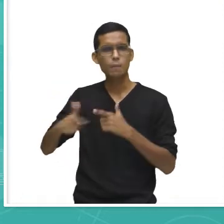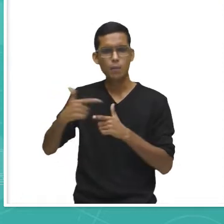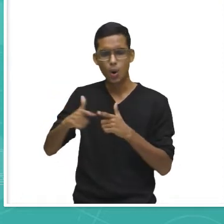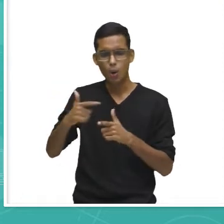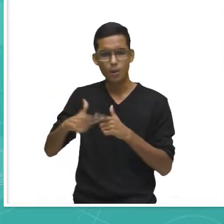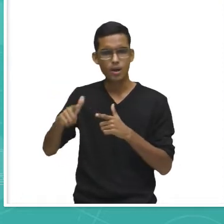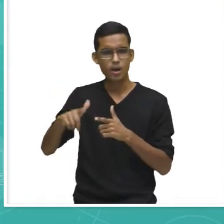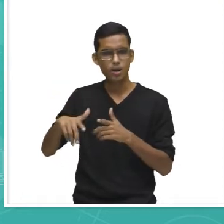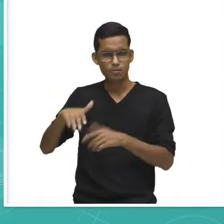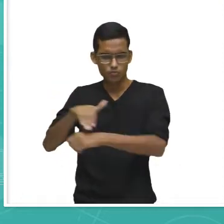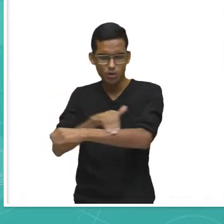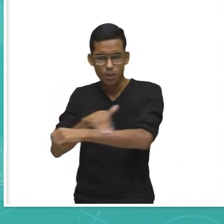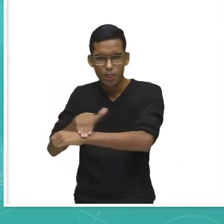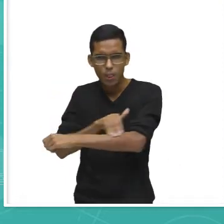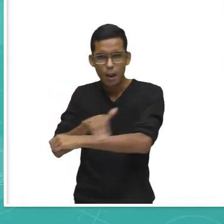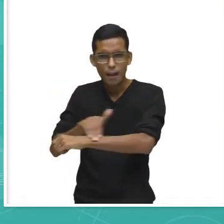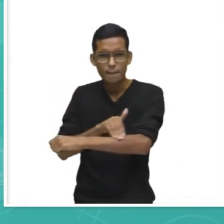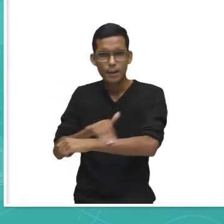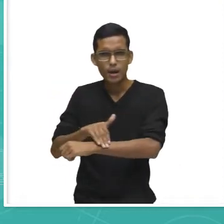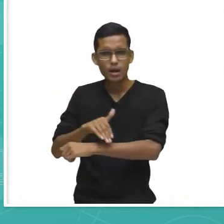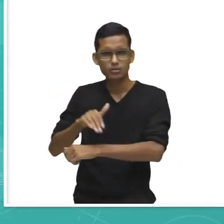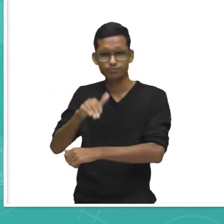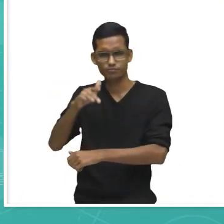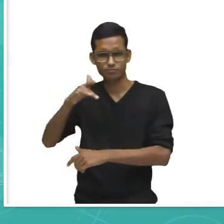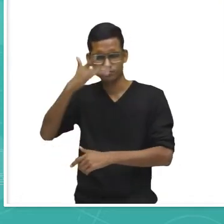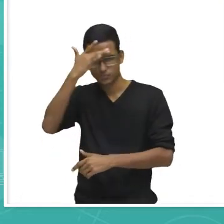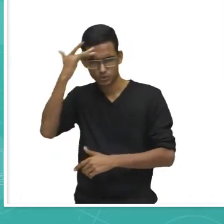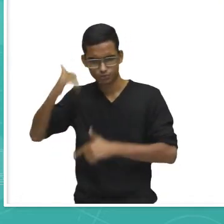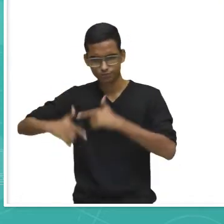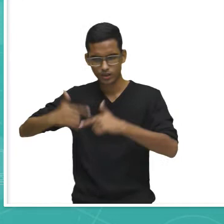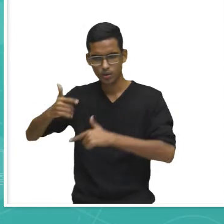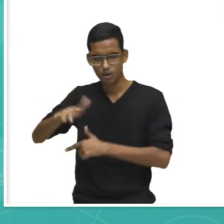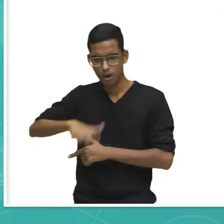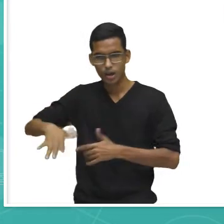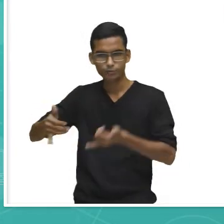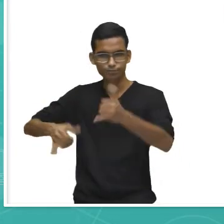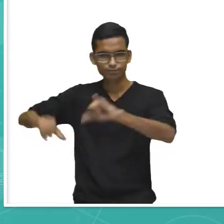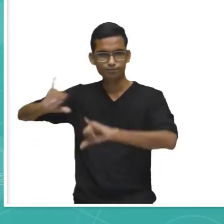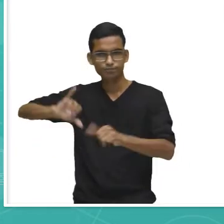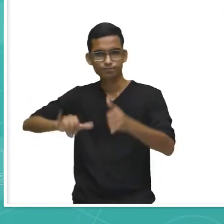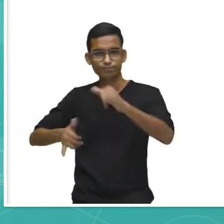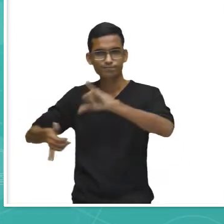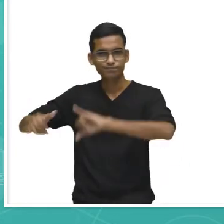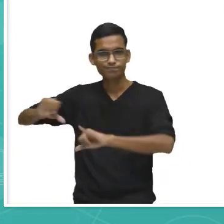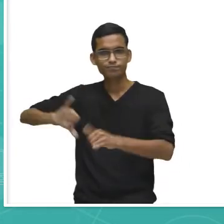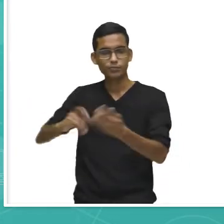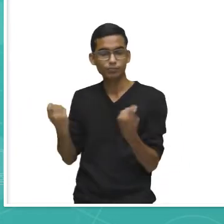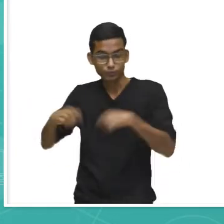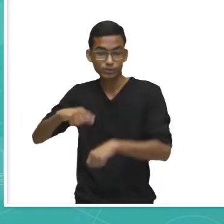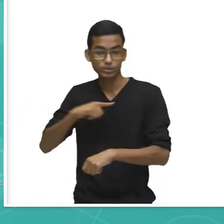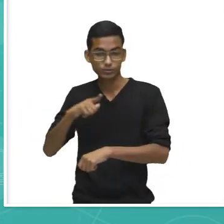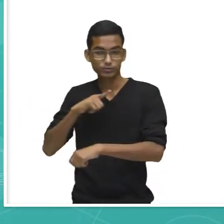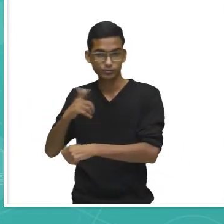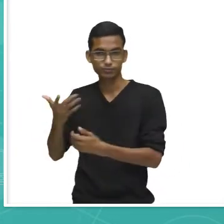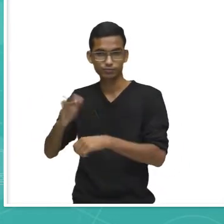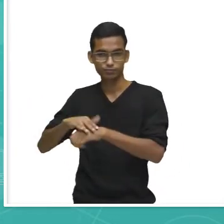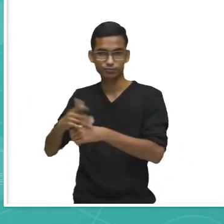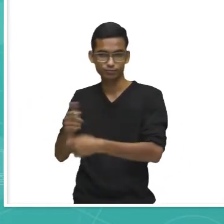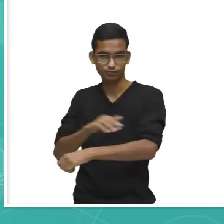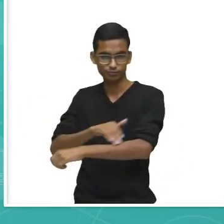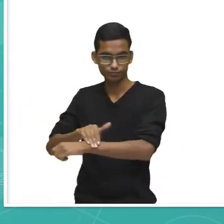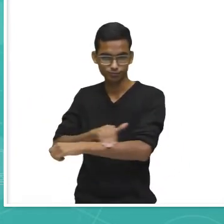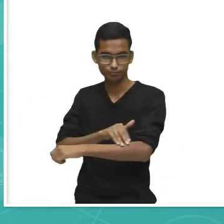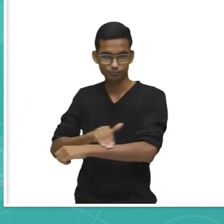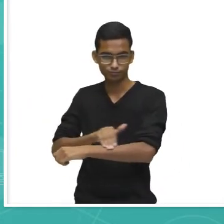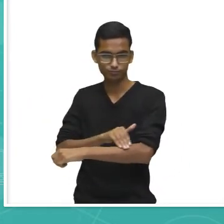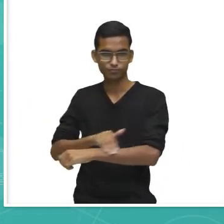aí alguma reação alérgica a qualquer um dos produtos ou até mesmo a poeira, tá? E aí nós